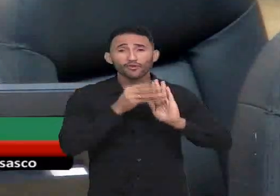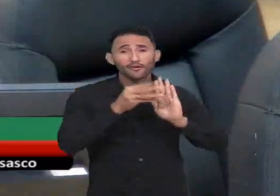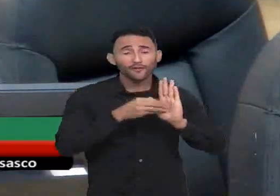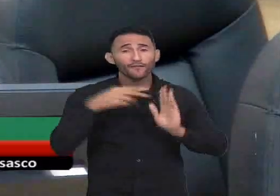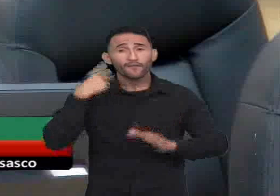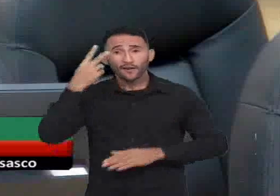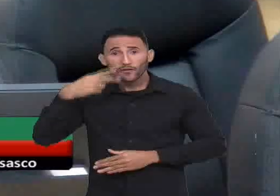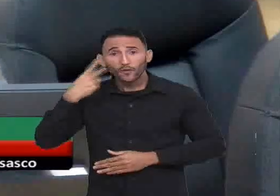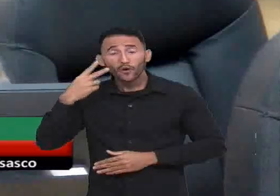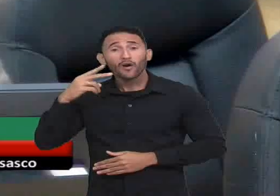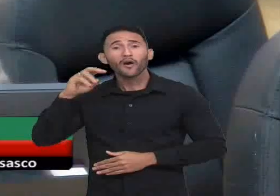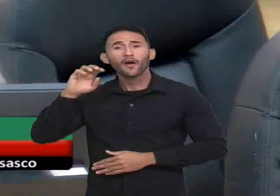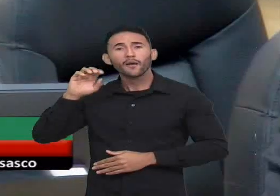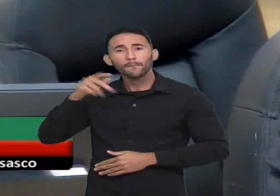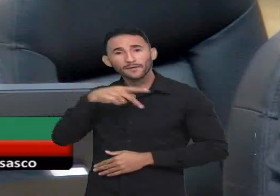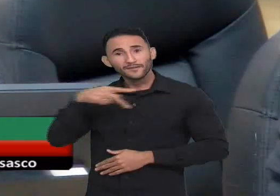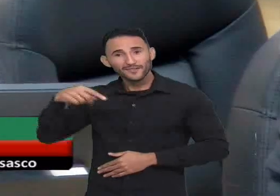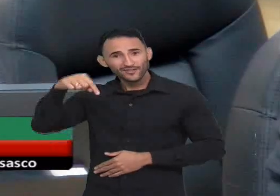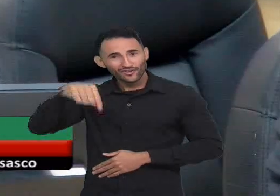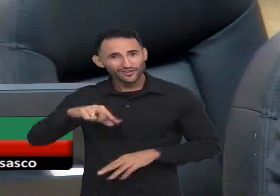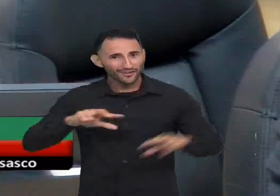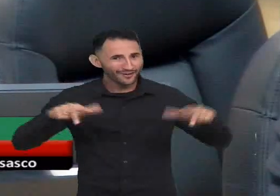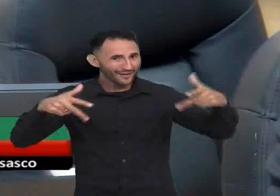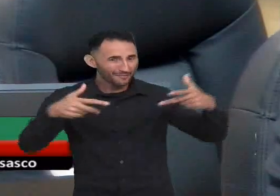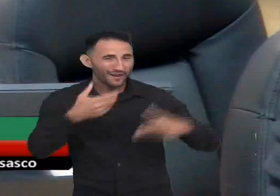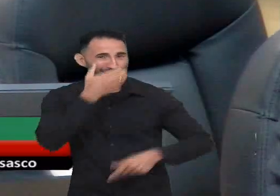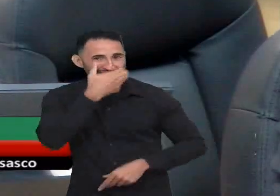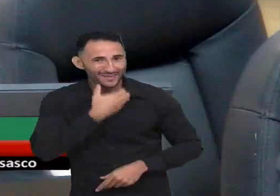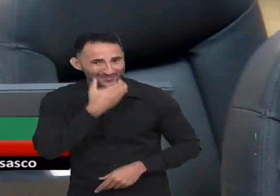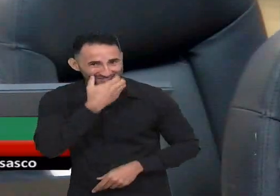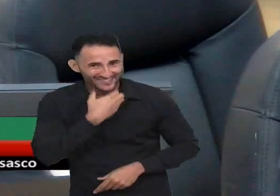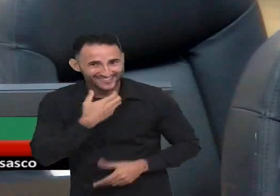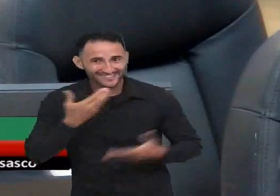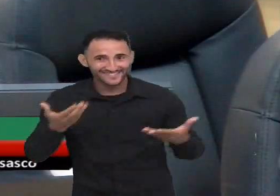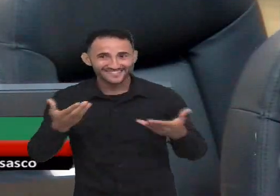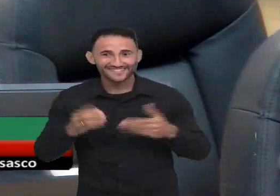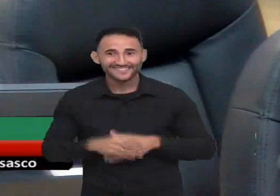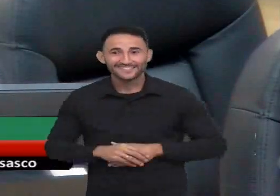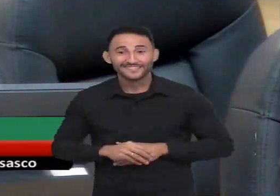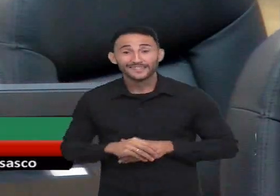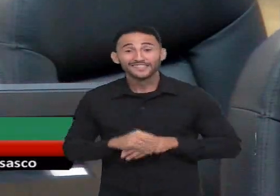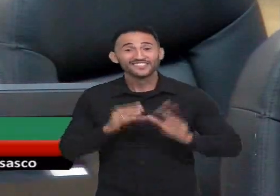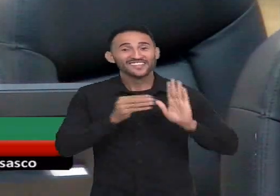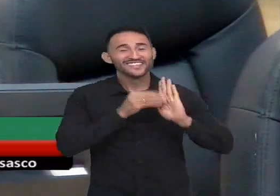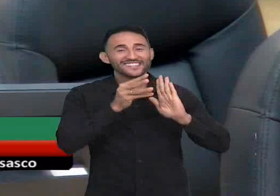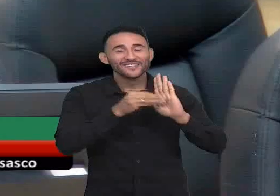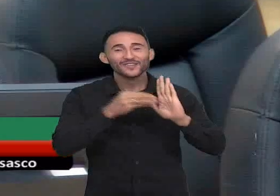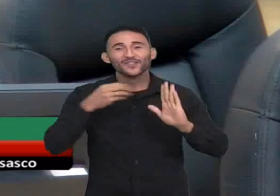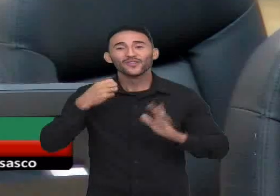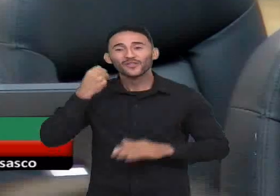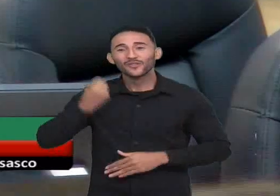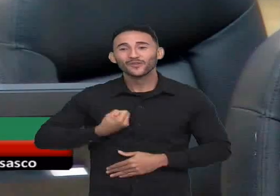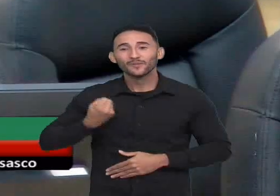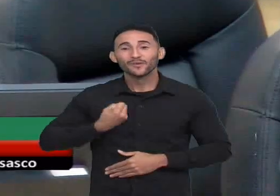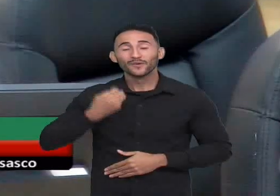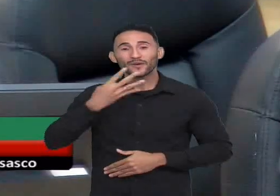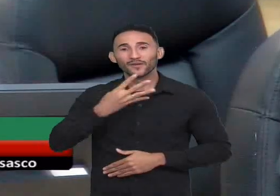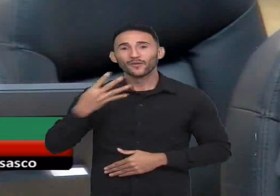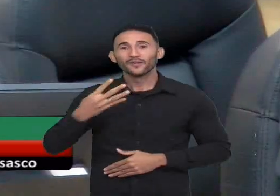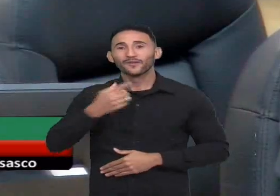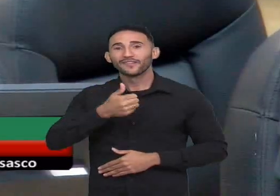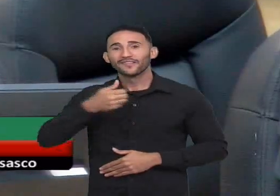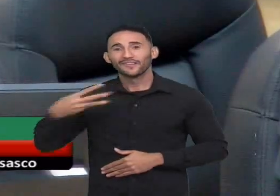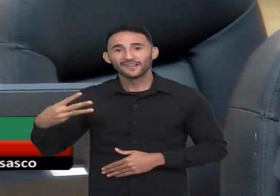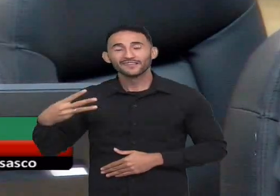nobre vereador e presidente desta casa, Carmônio Bastos. Indicação de número 4413